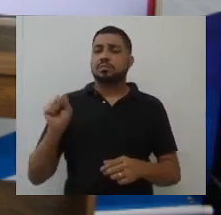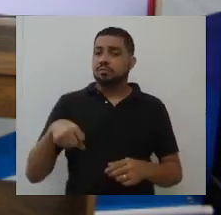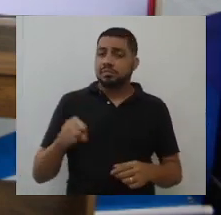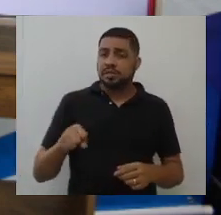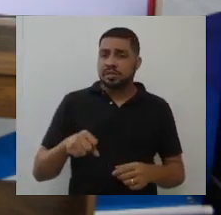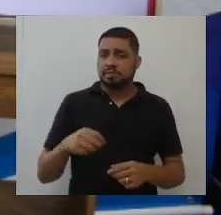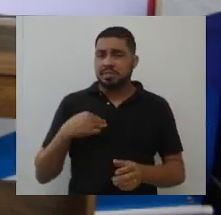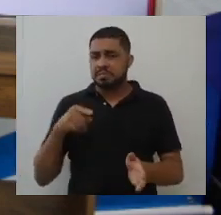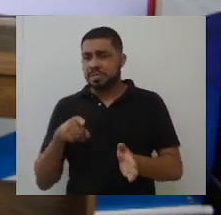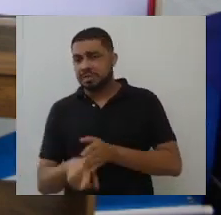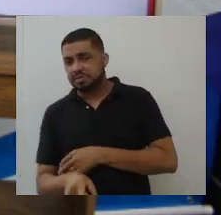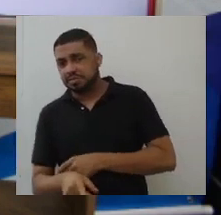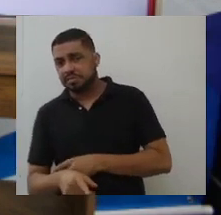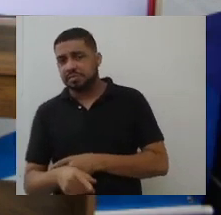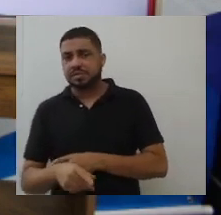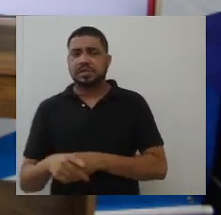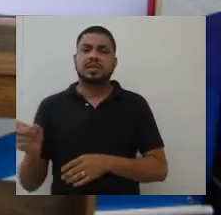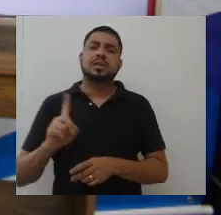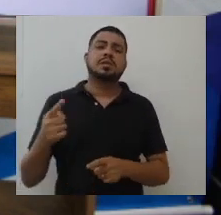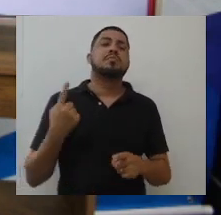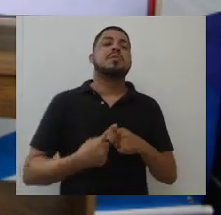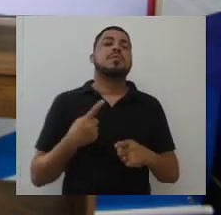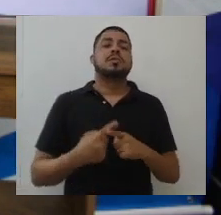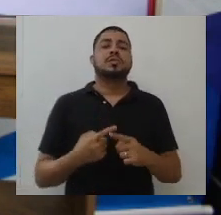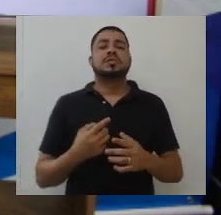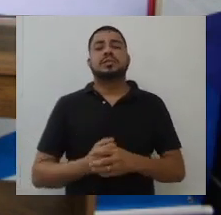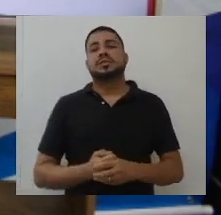será negativa? Por quê?